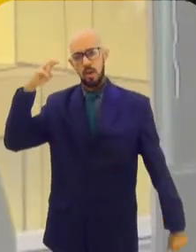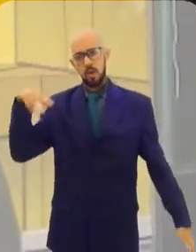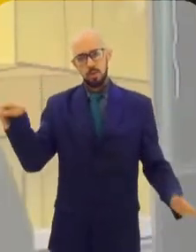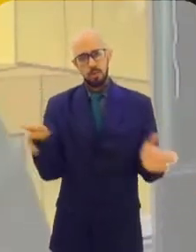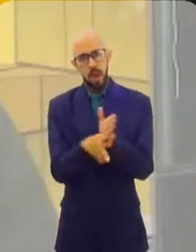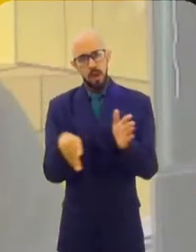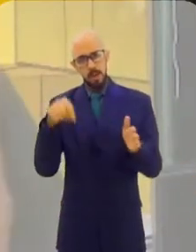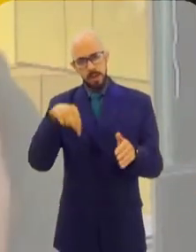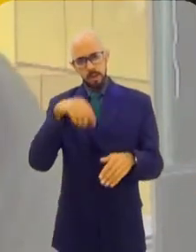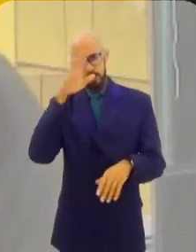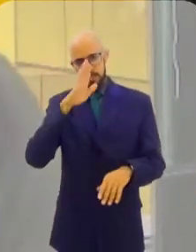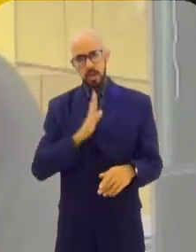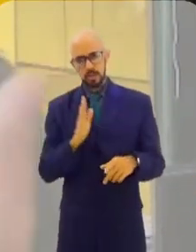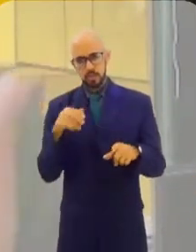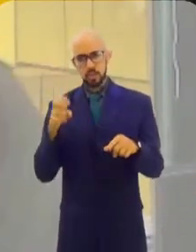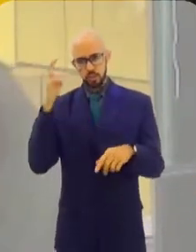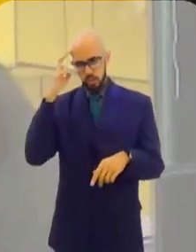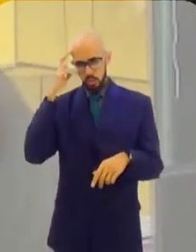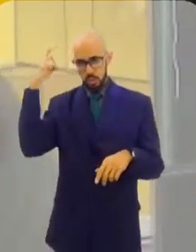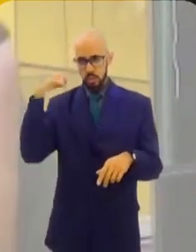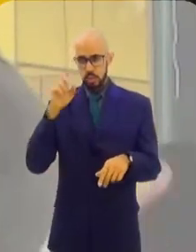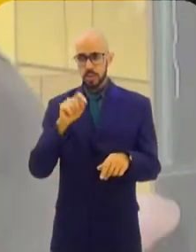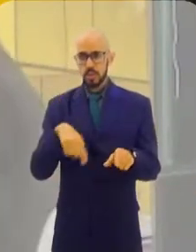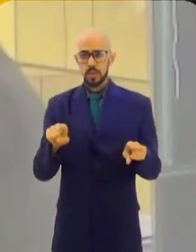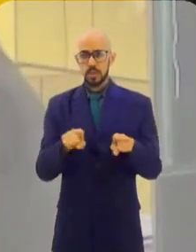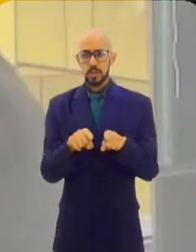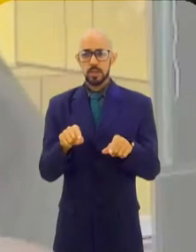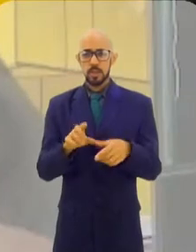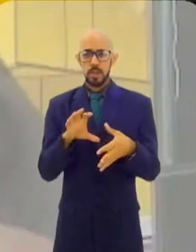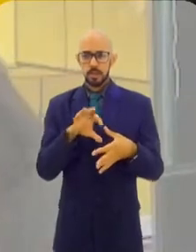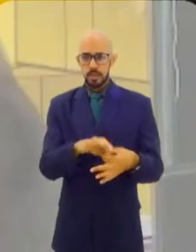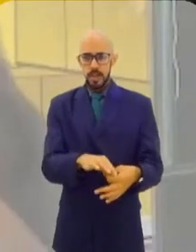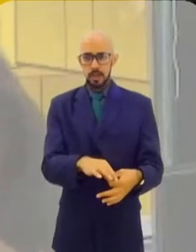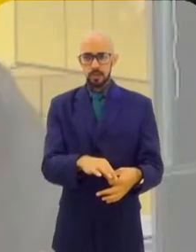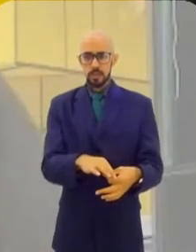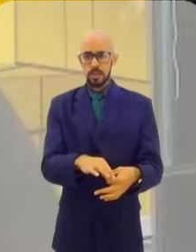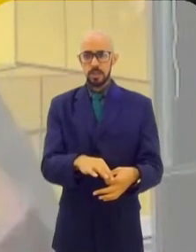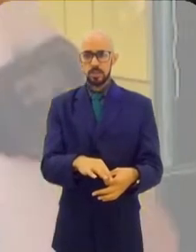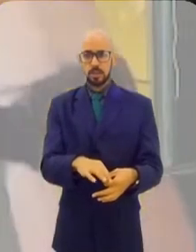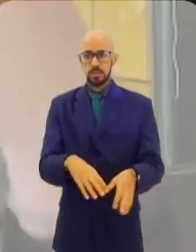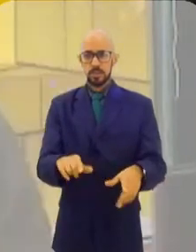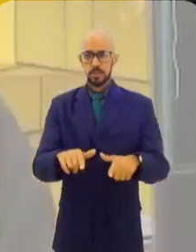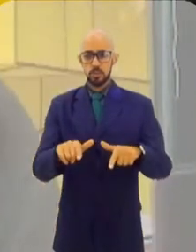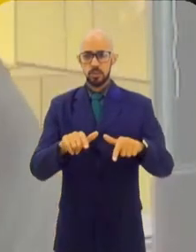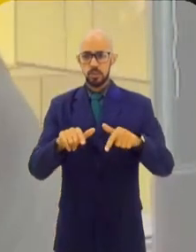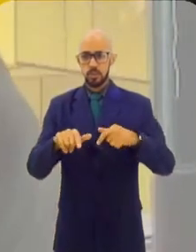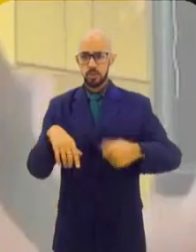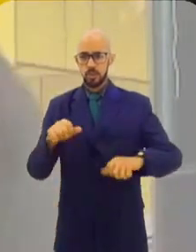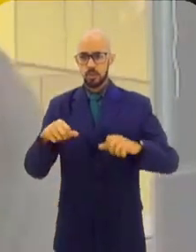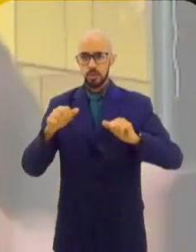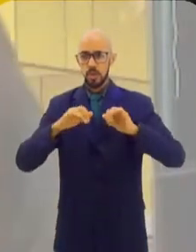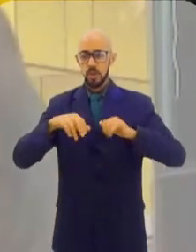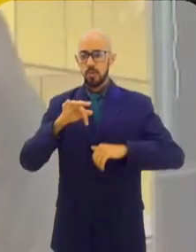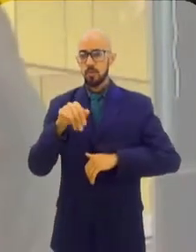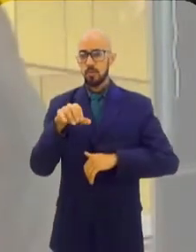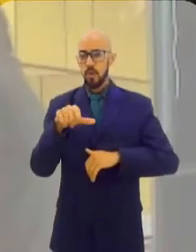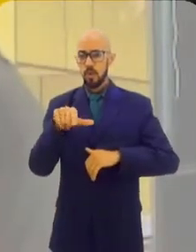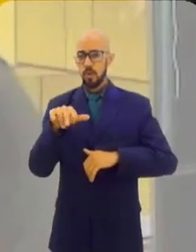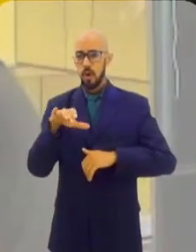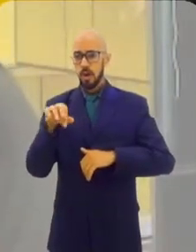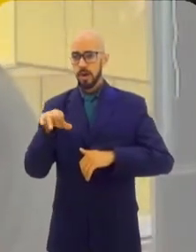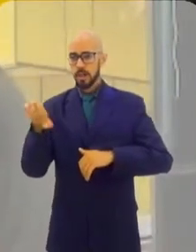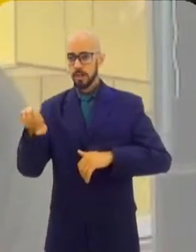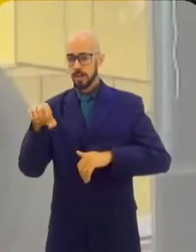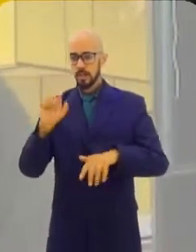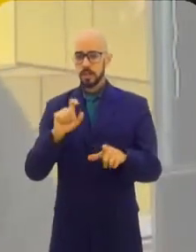não é a muita coisa aqui no Brasil de cultura é para ligada atividades folclóricas muitas vezes